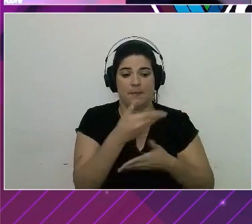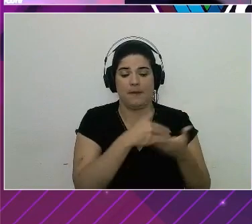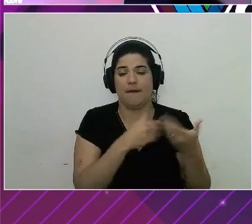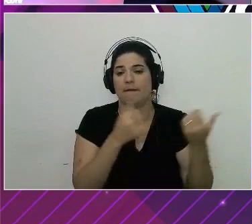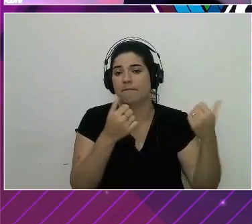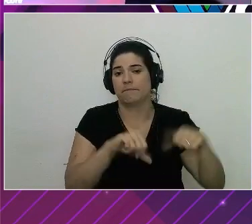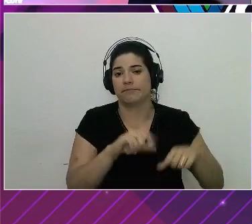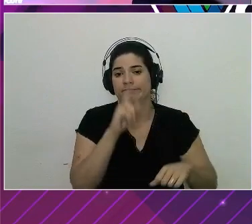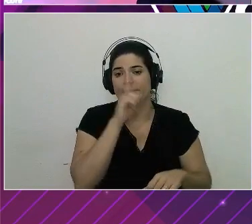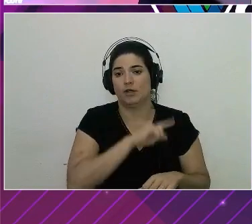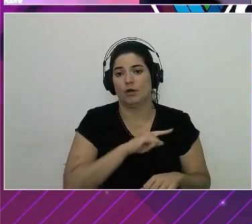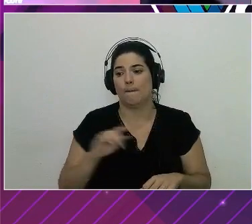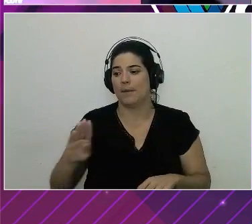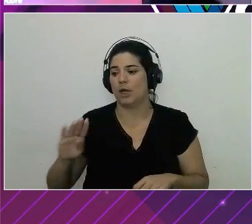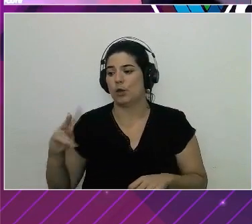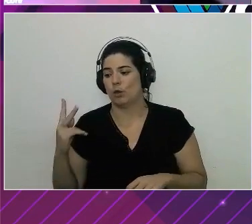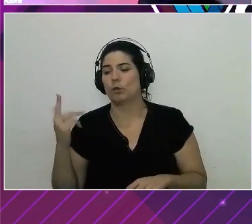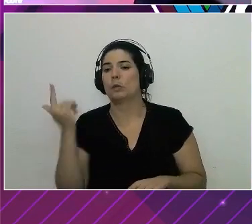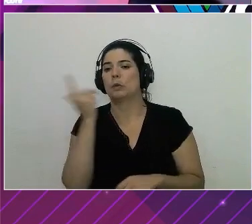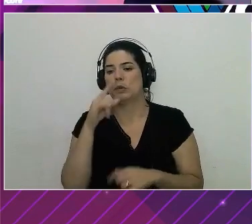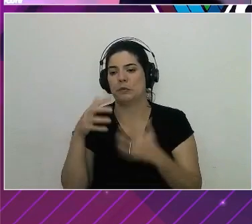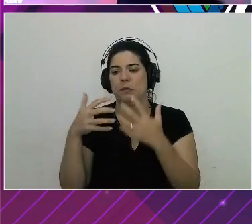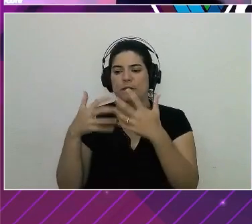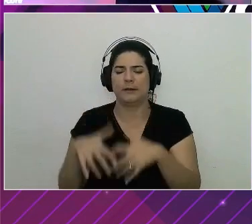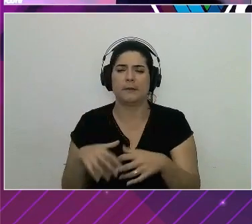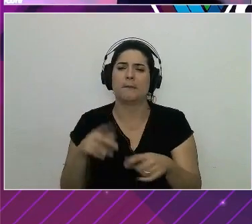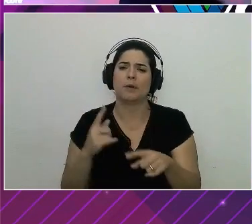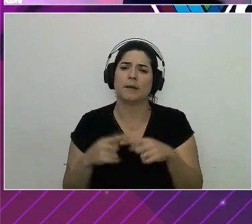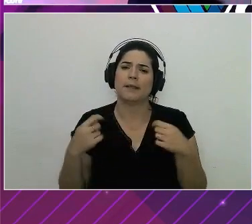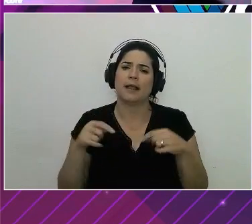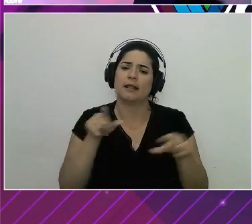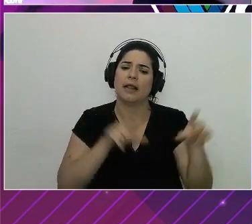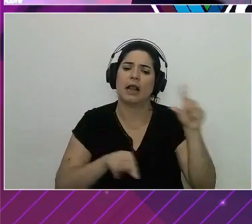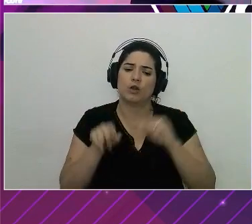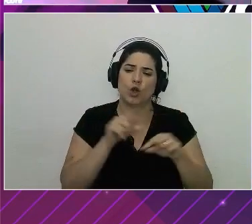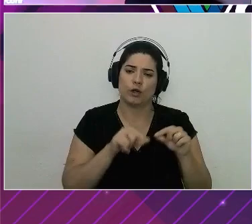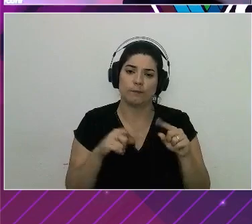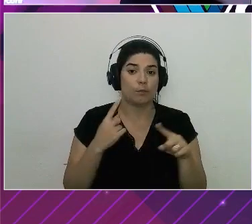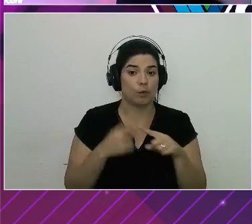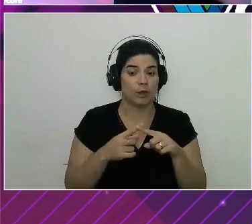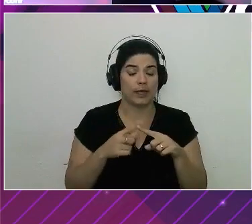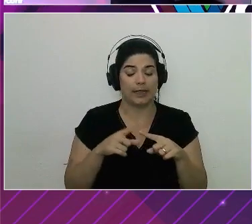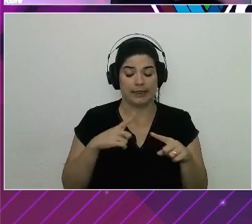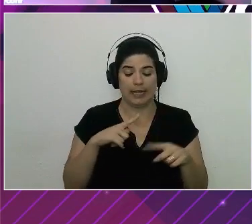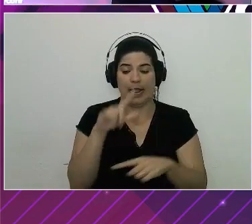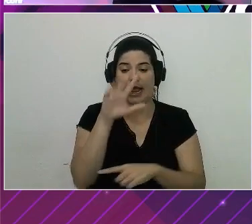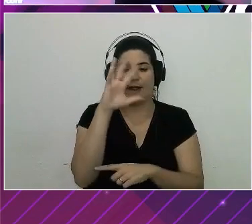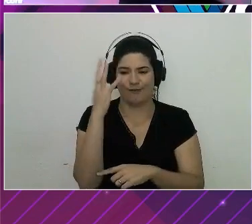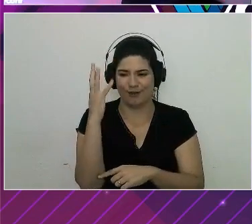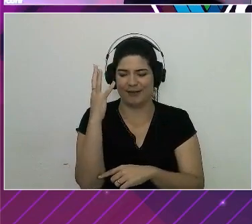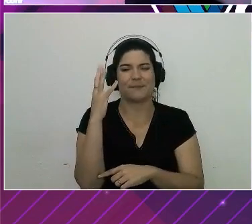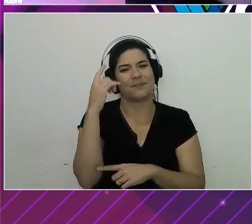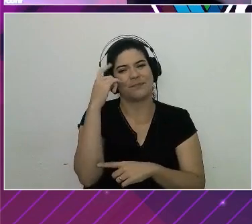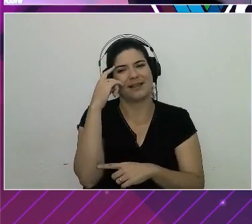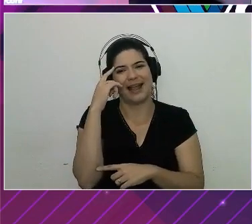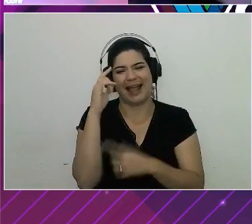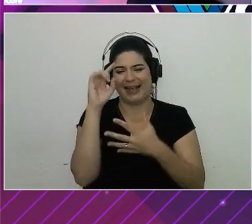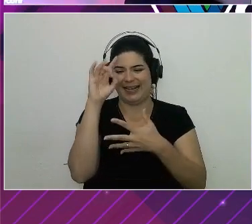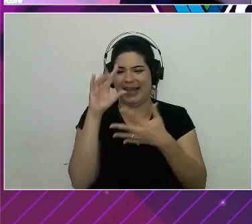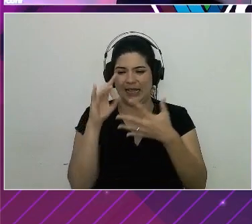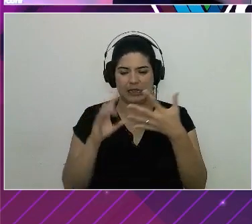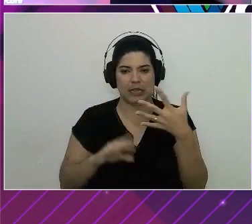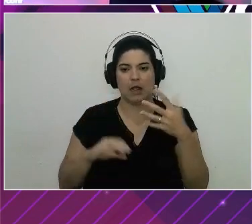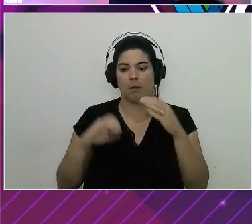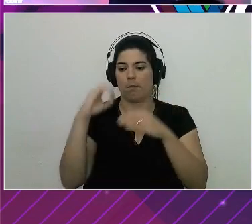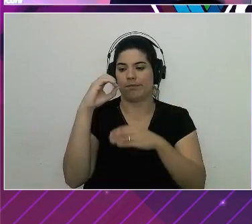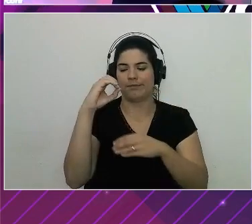Então, por que você precisa de seletores? Você tem uma árvore e você tem que pensar que cada bolinha dessa árvore é um span, e um span é como